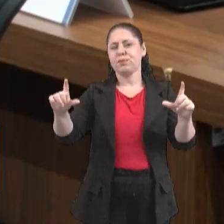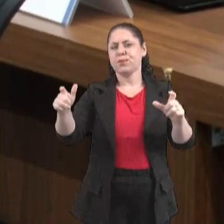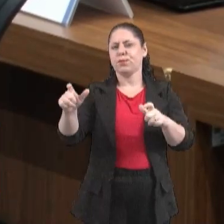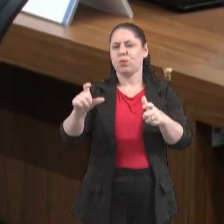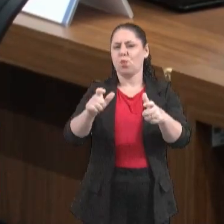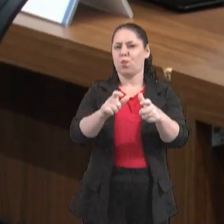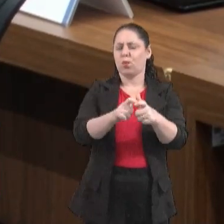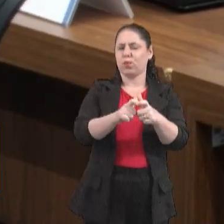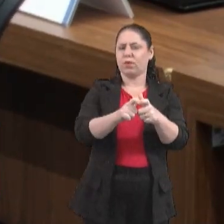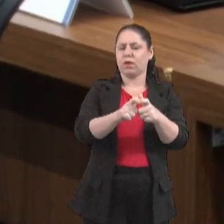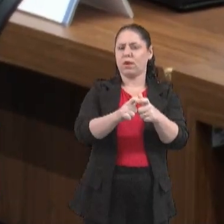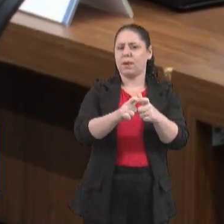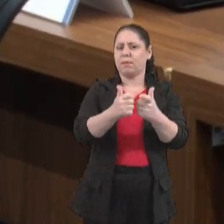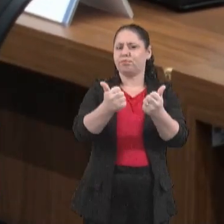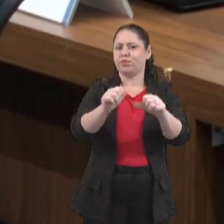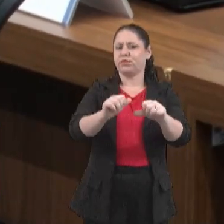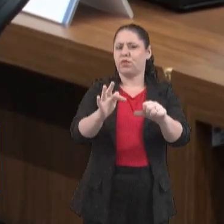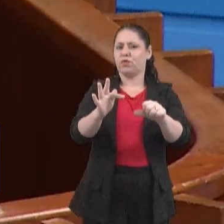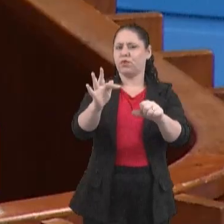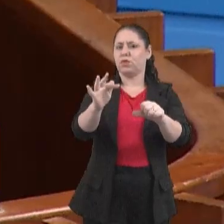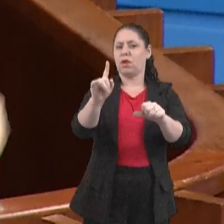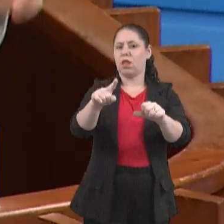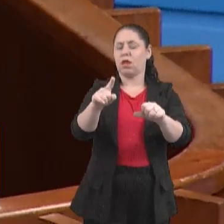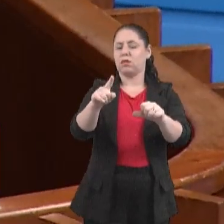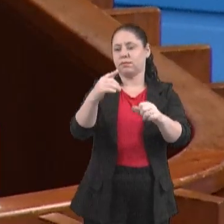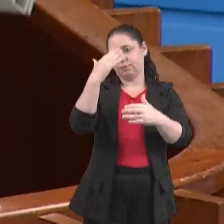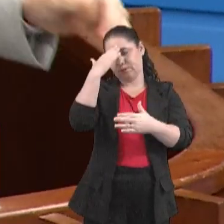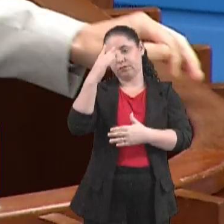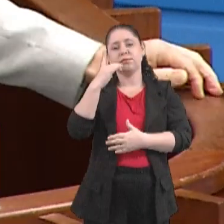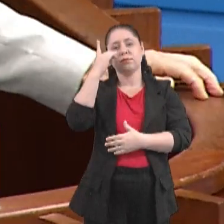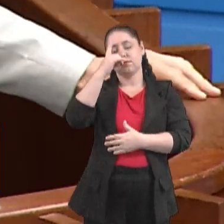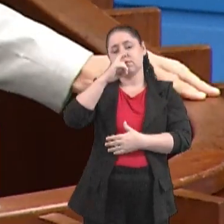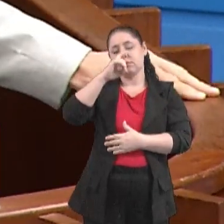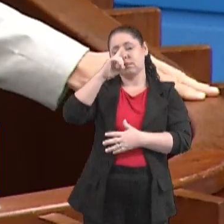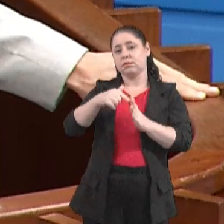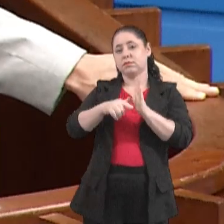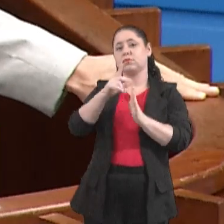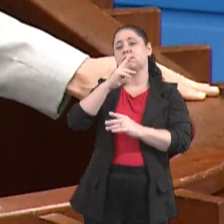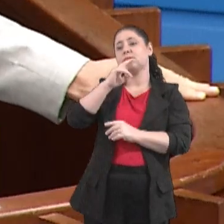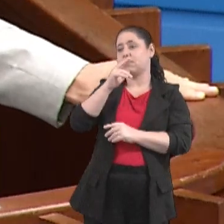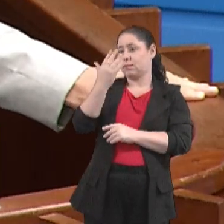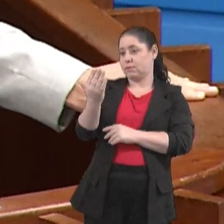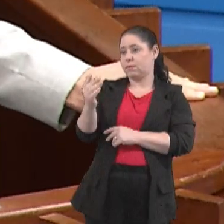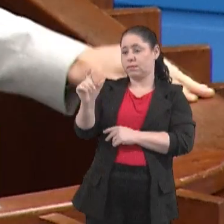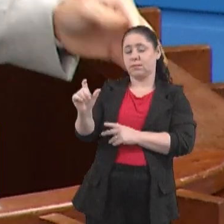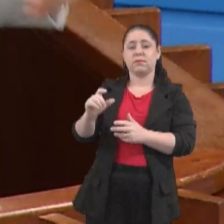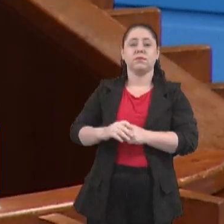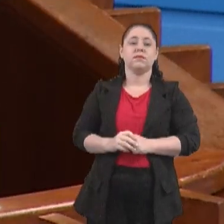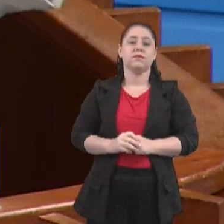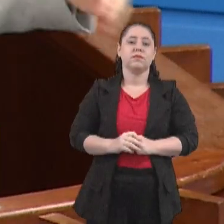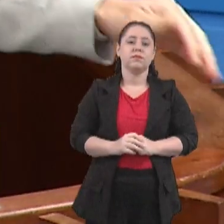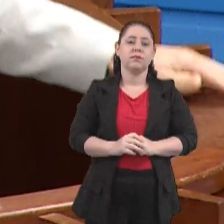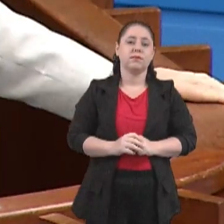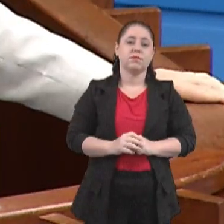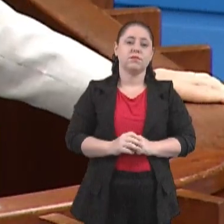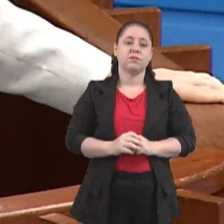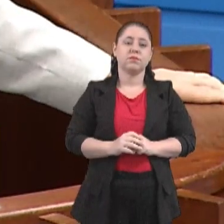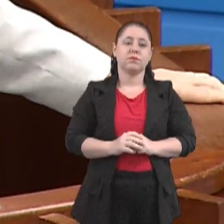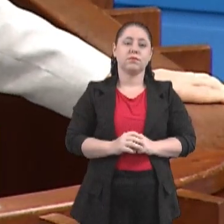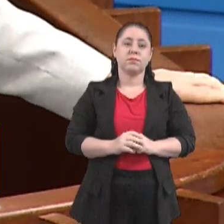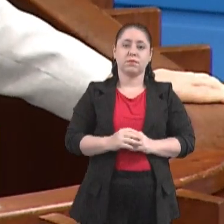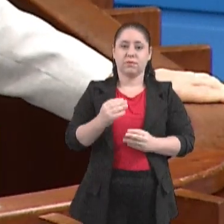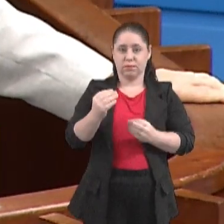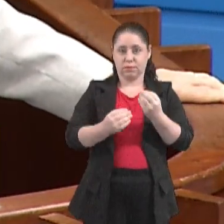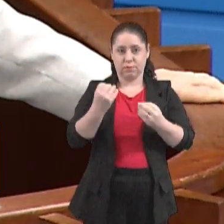mitigar o desastre que tem pela frente. Obrigado, deputado Zeca. Antes de conceder a parte ao deputado Renato Câmara, eu até, como é uma